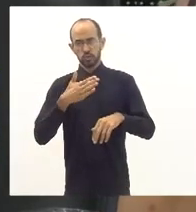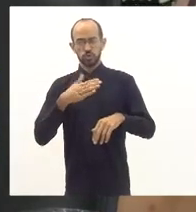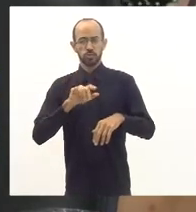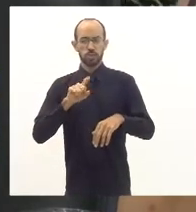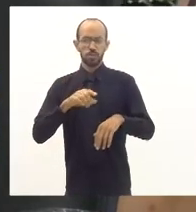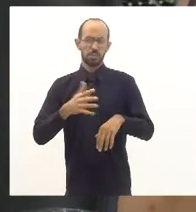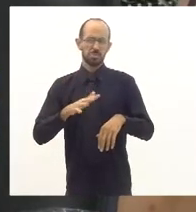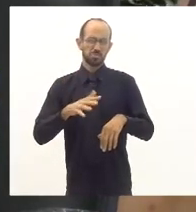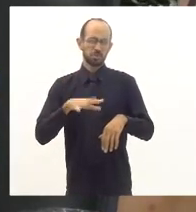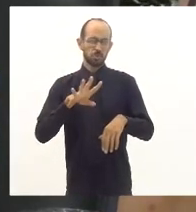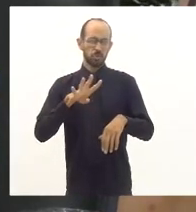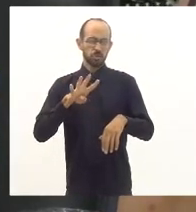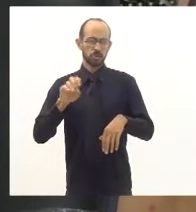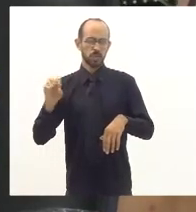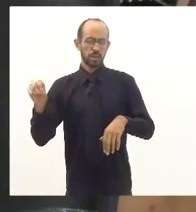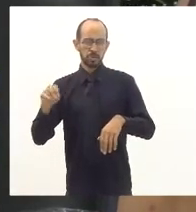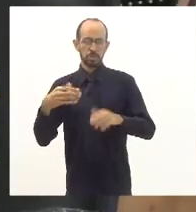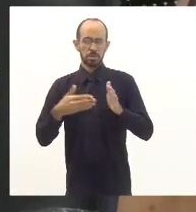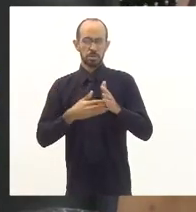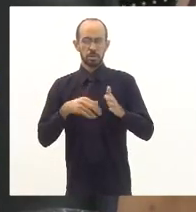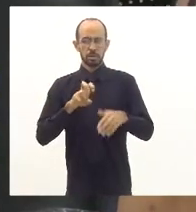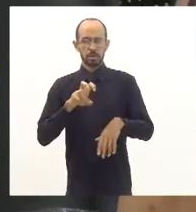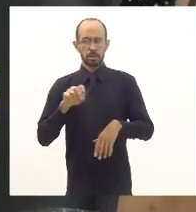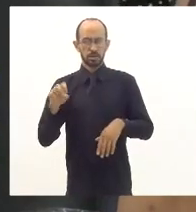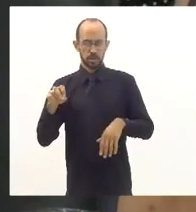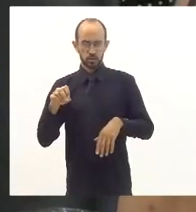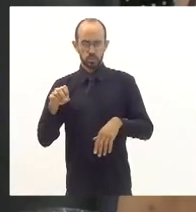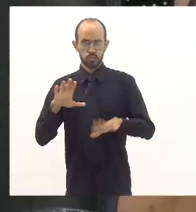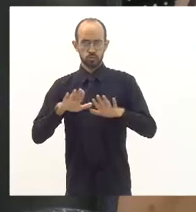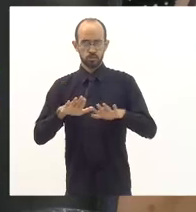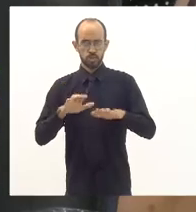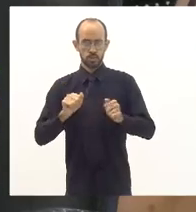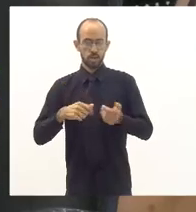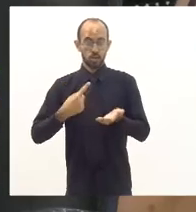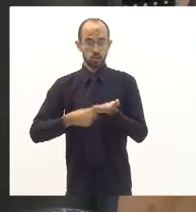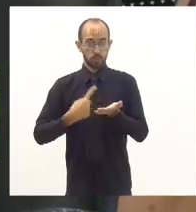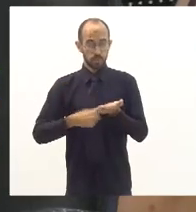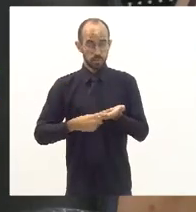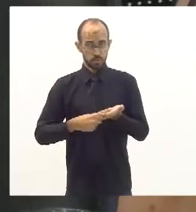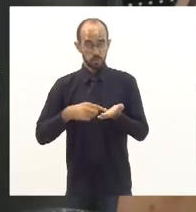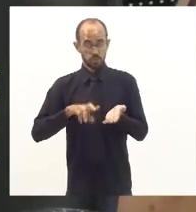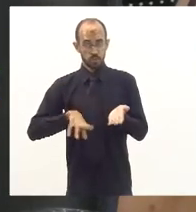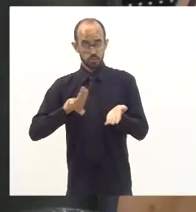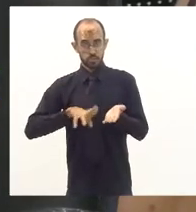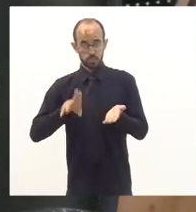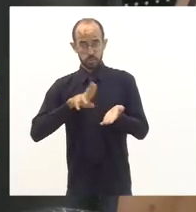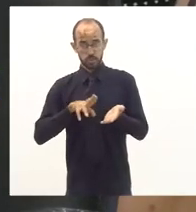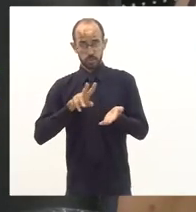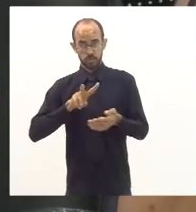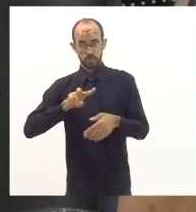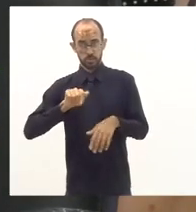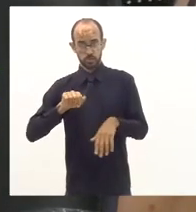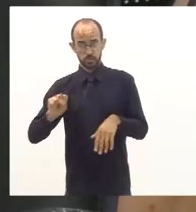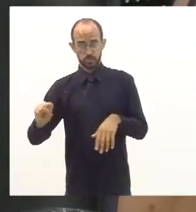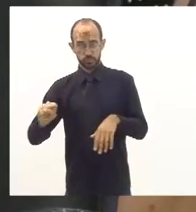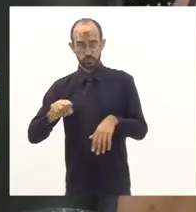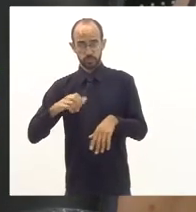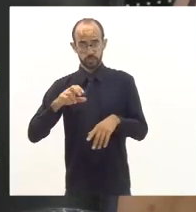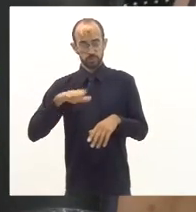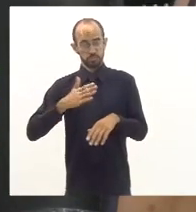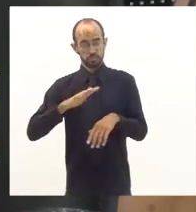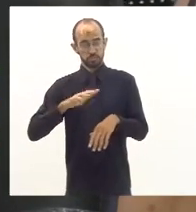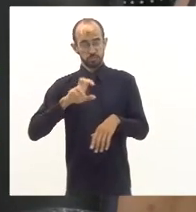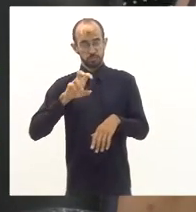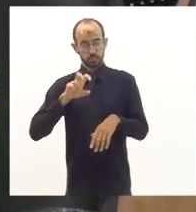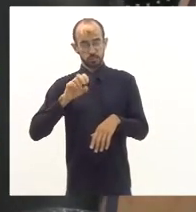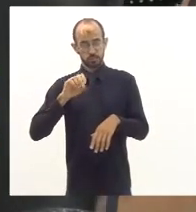de 400 a 500 solicitações. A confirmação da utilização dessas vagas é em torno de 50% do total